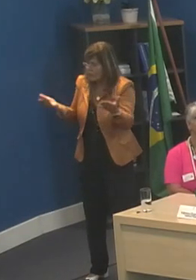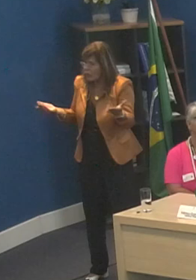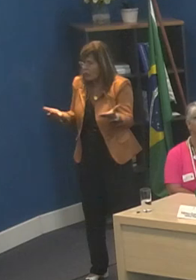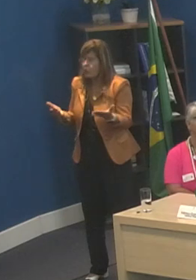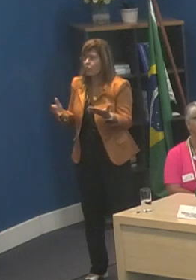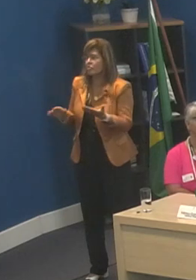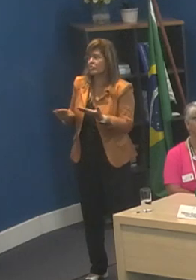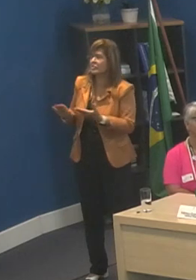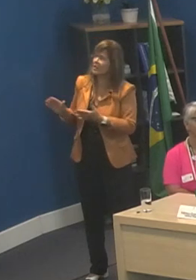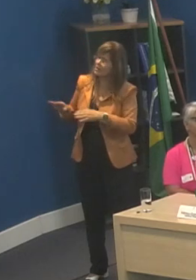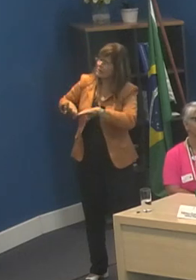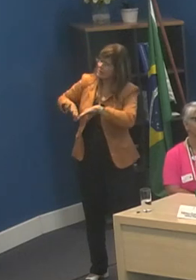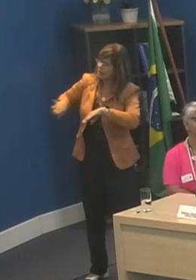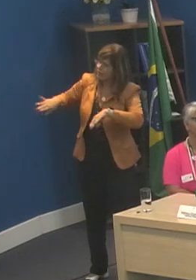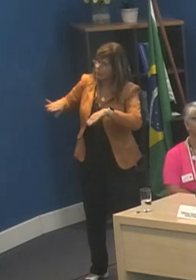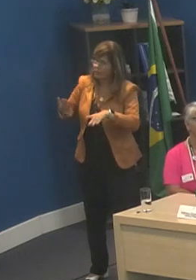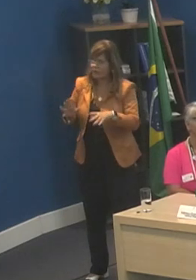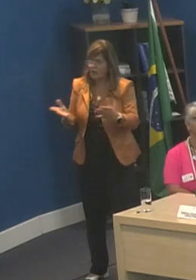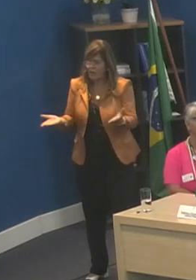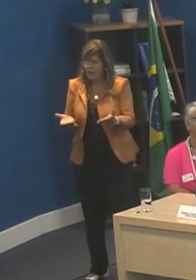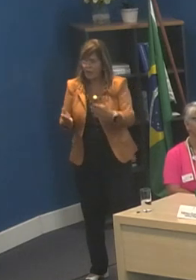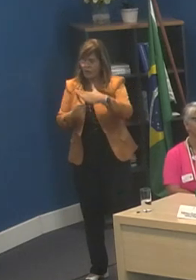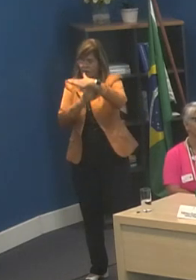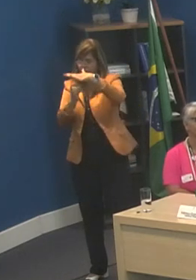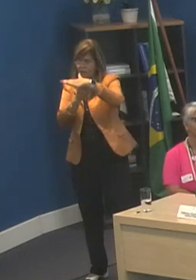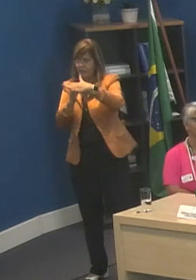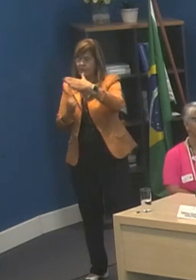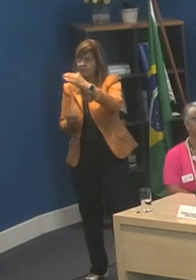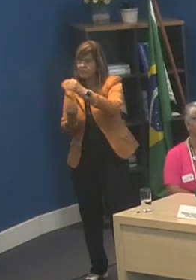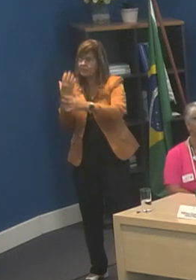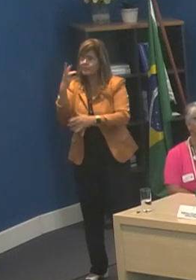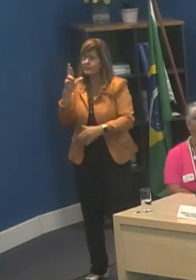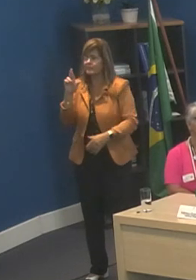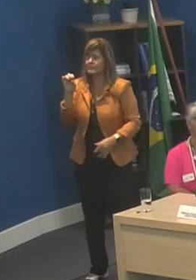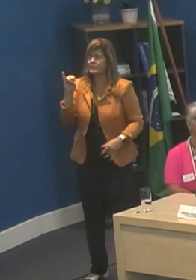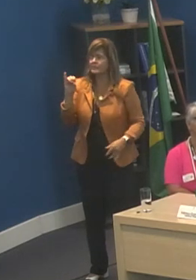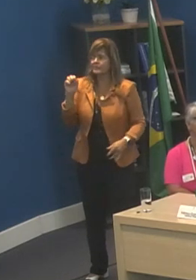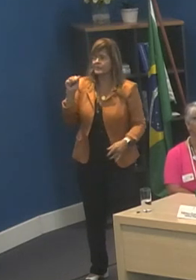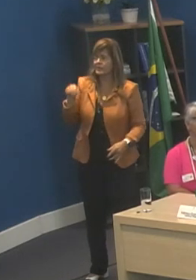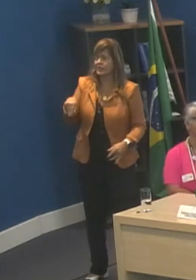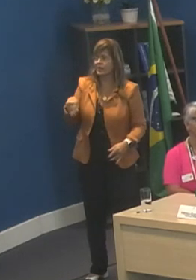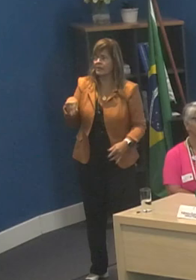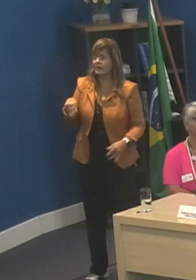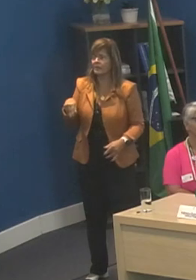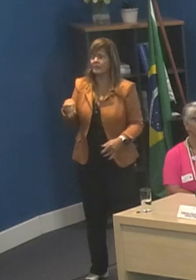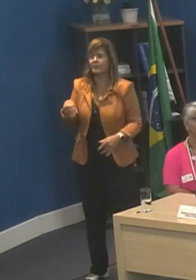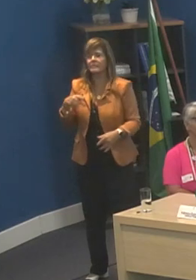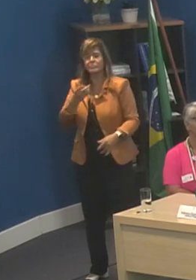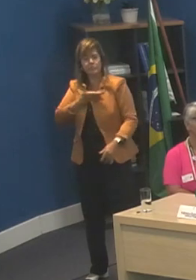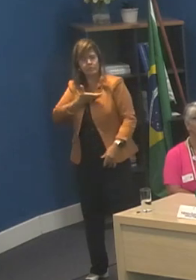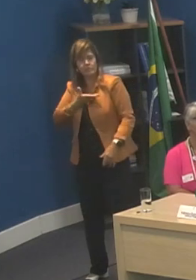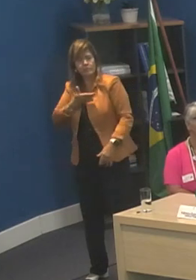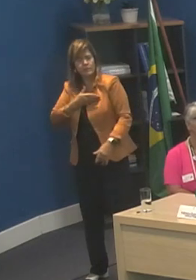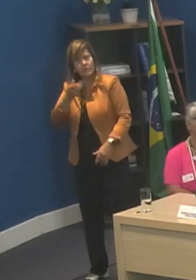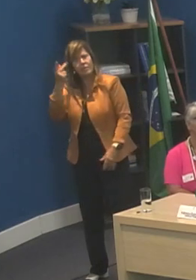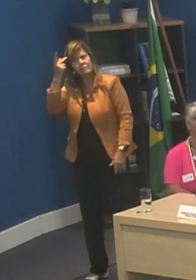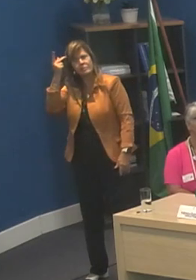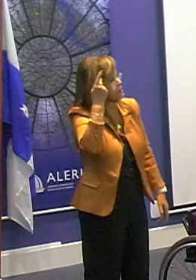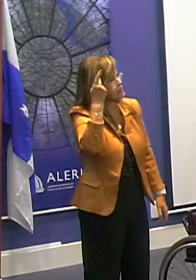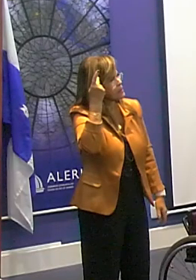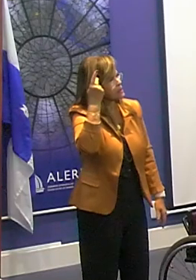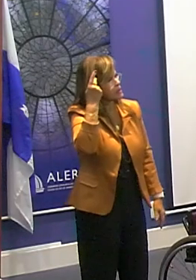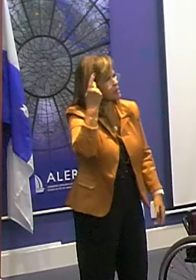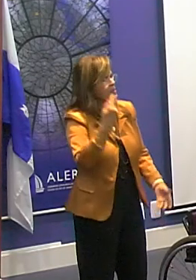afastada. Fez a Rian, está indo muito bem. Eu tenho amigos em São Paulo que fazem